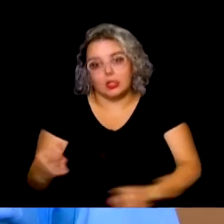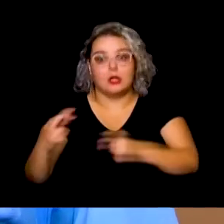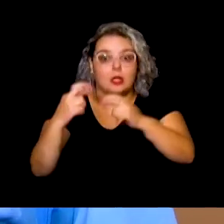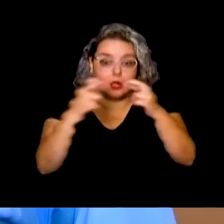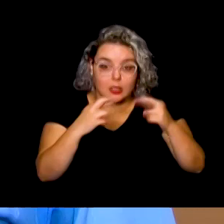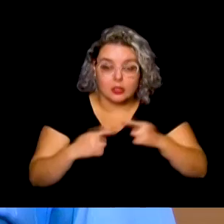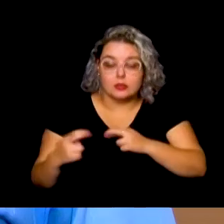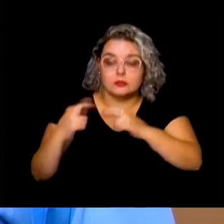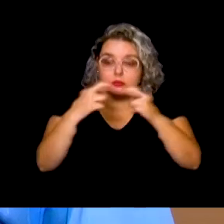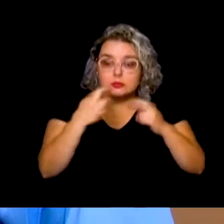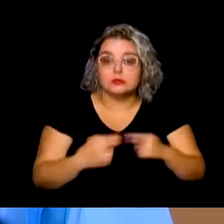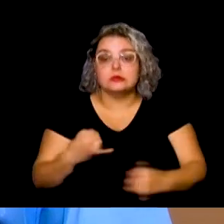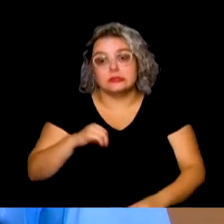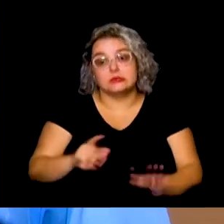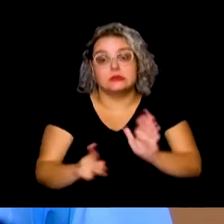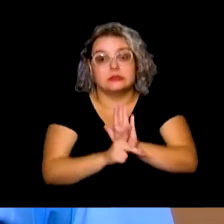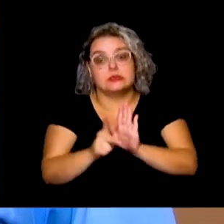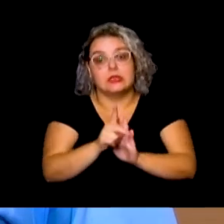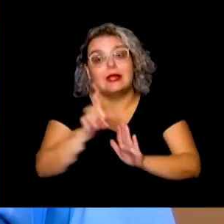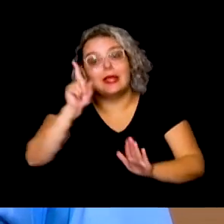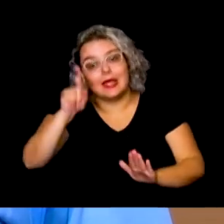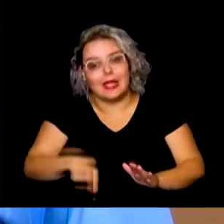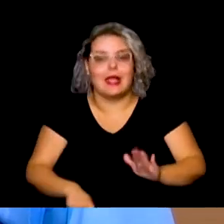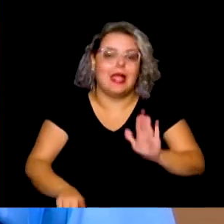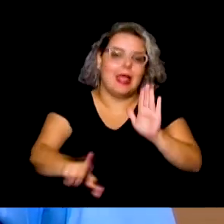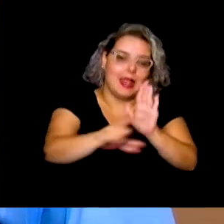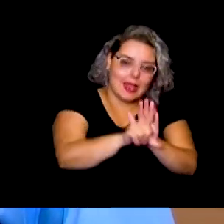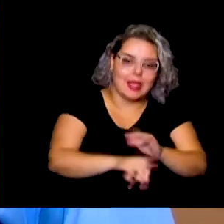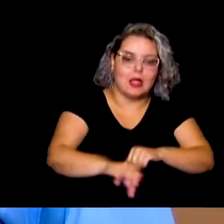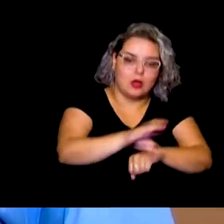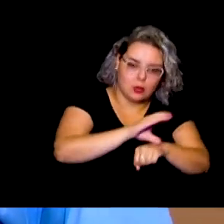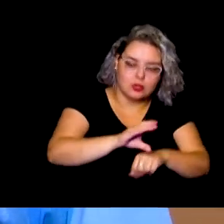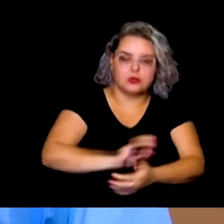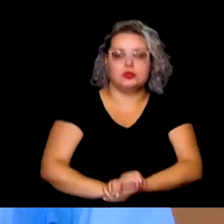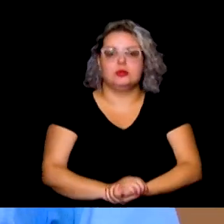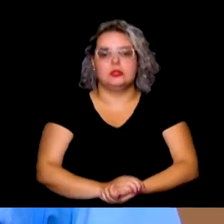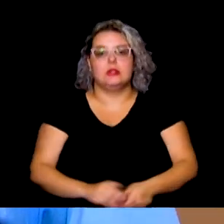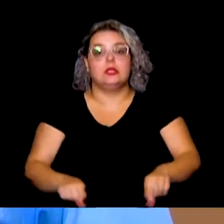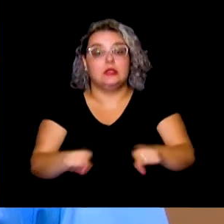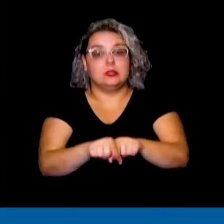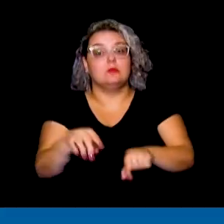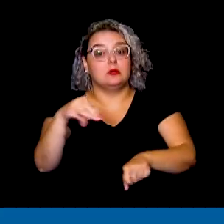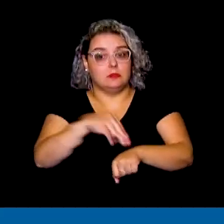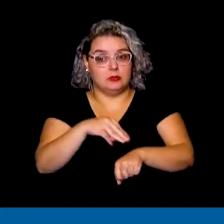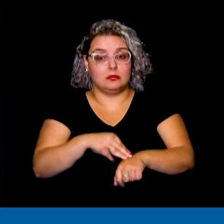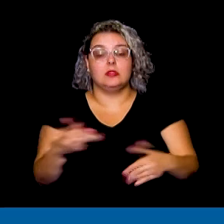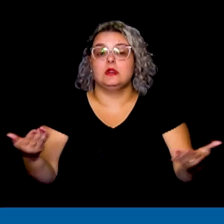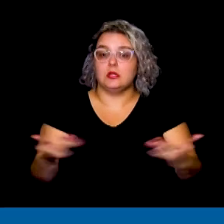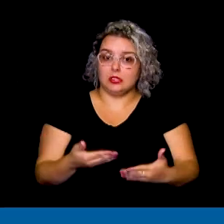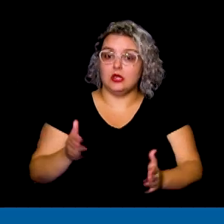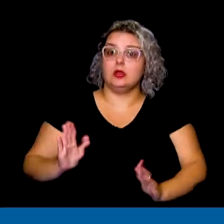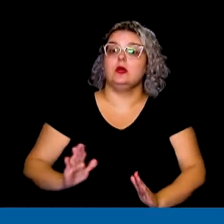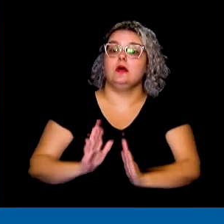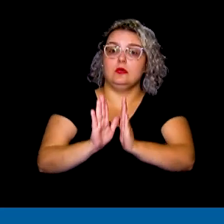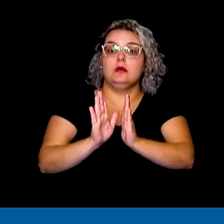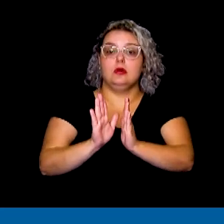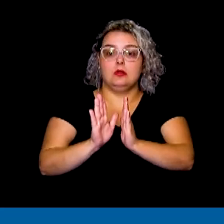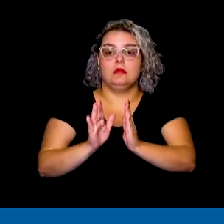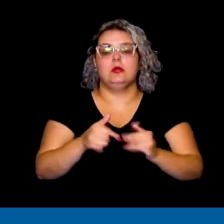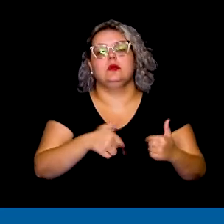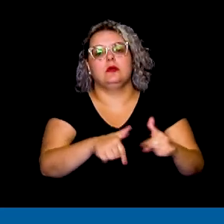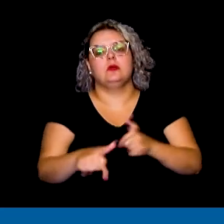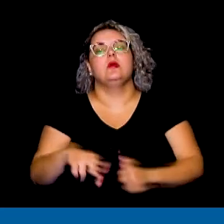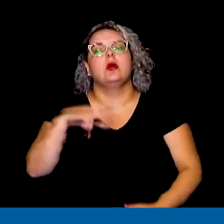analisar se o projeto é legal e constitucional quem também já foi membro e agora